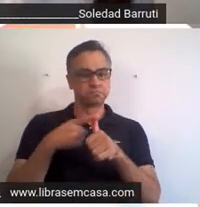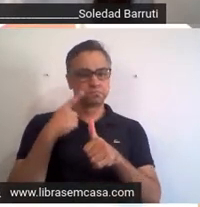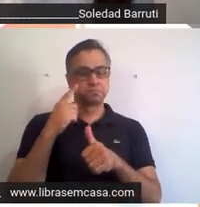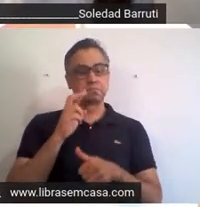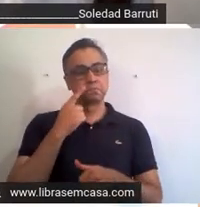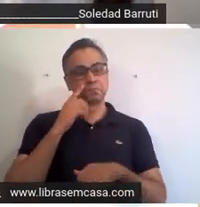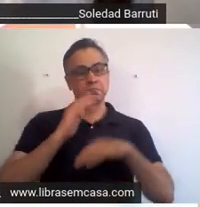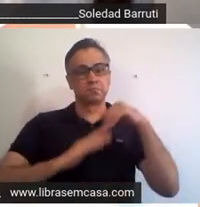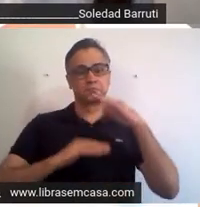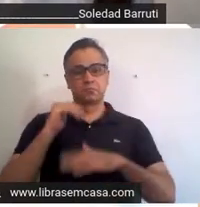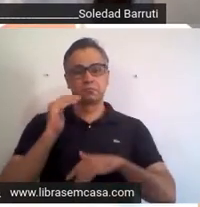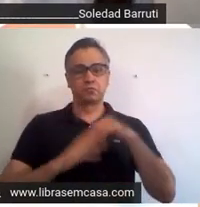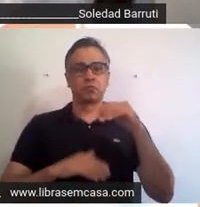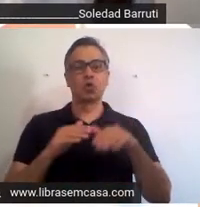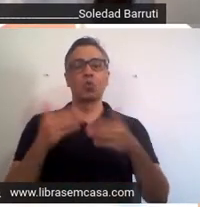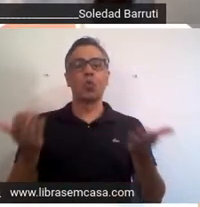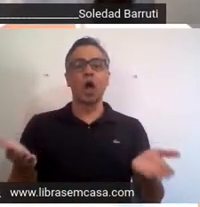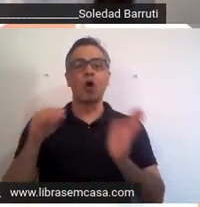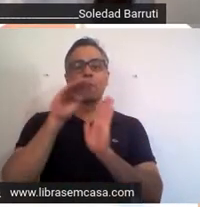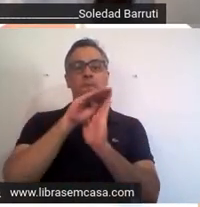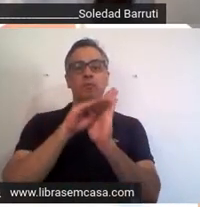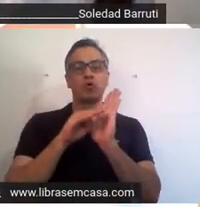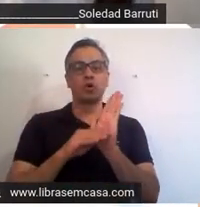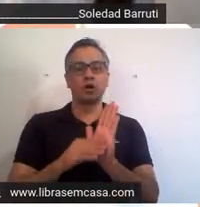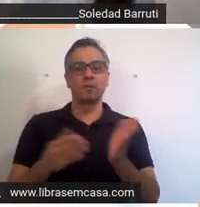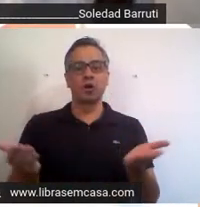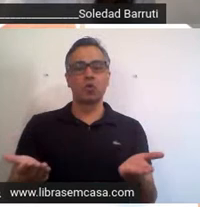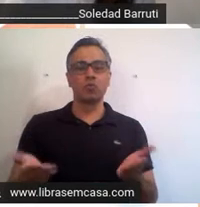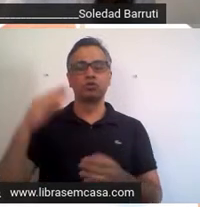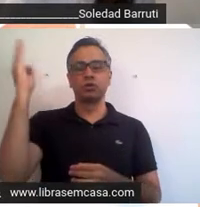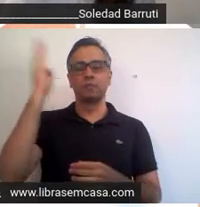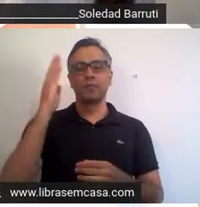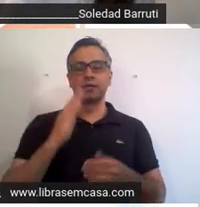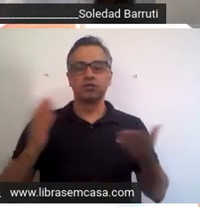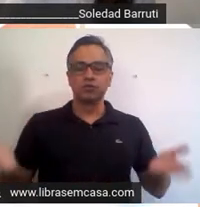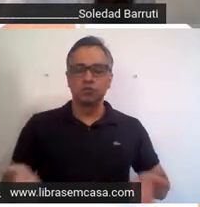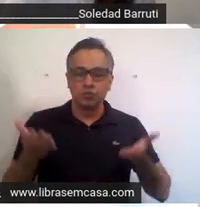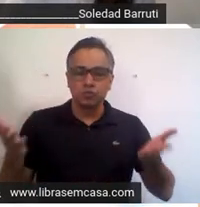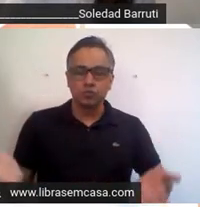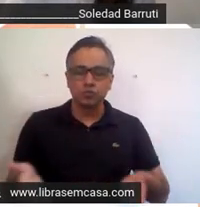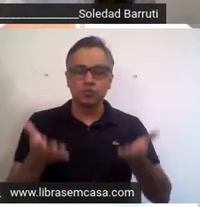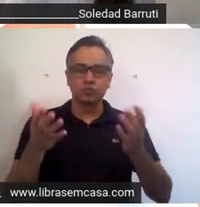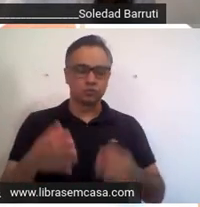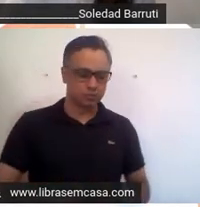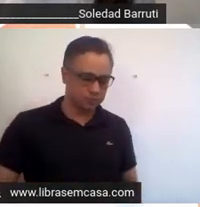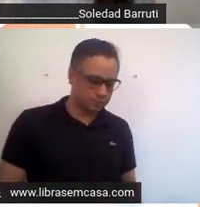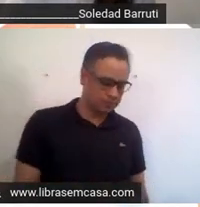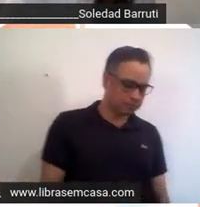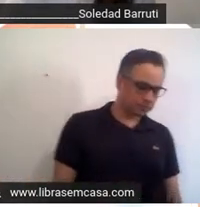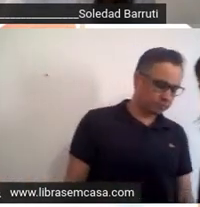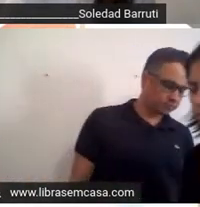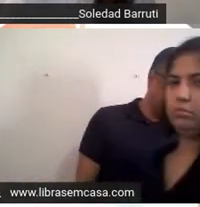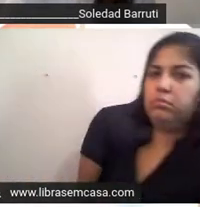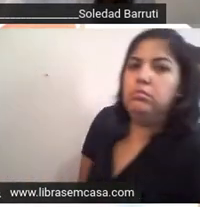de quais programas a gente tem hoje no Brasil para estimular a produção individual de energia e de tratamento de